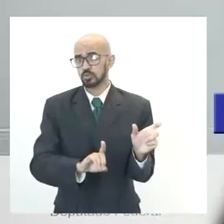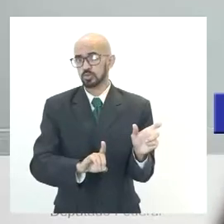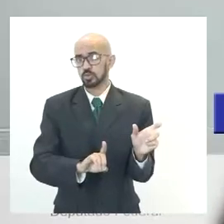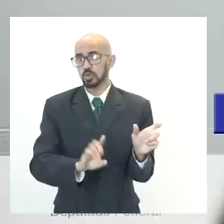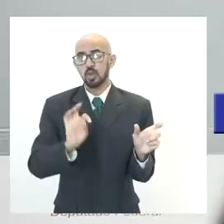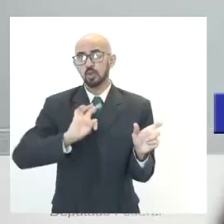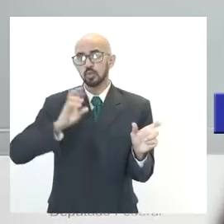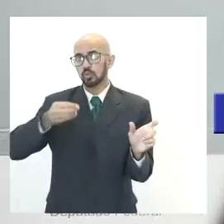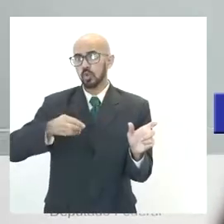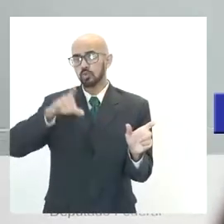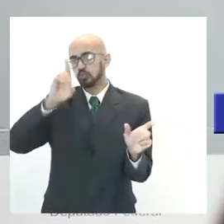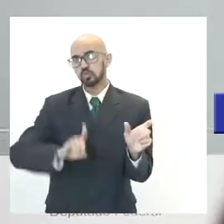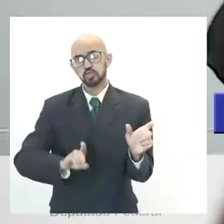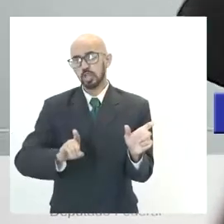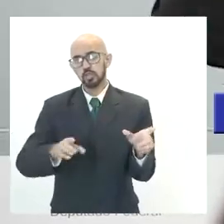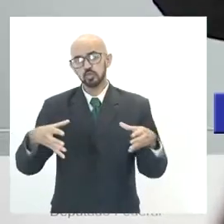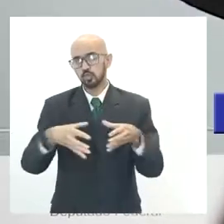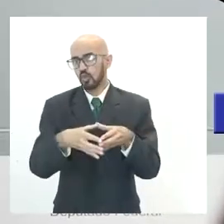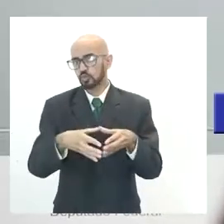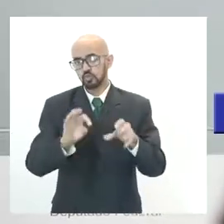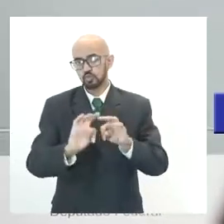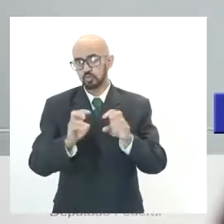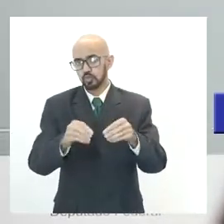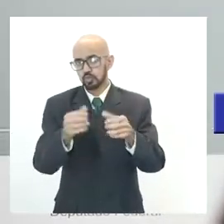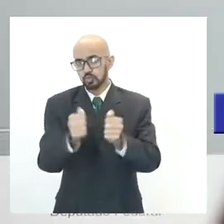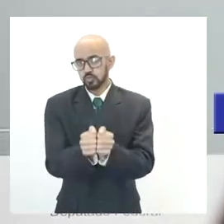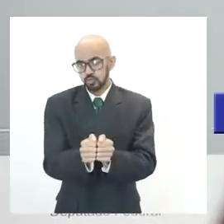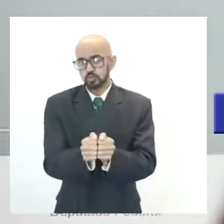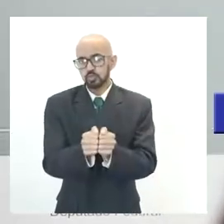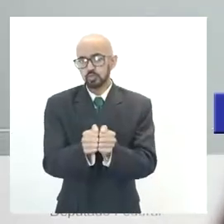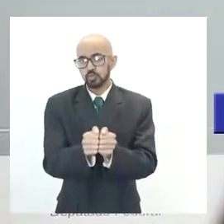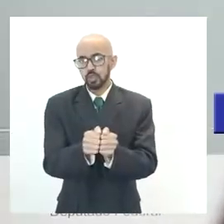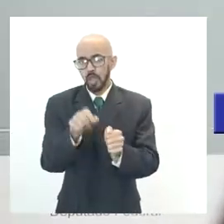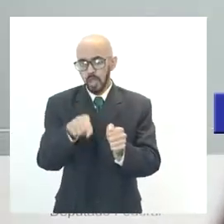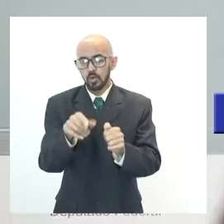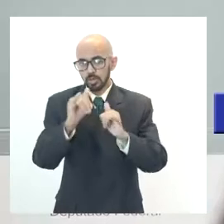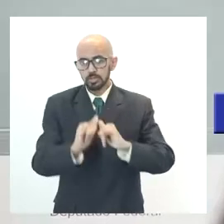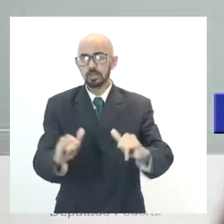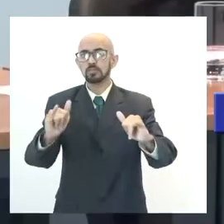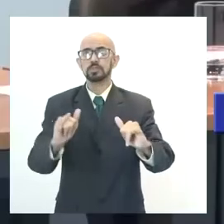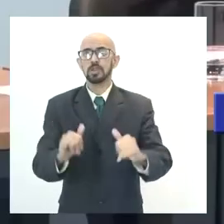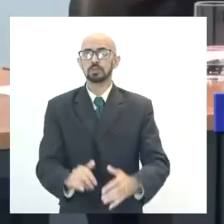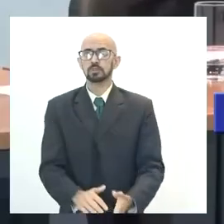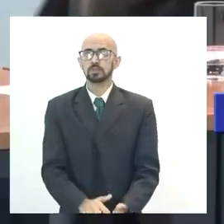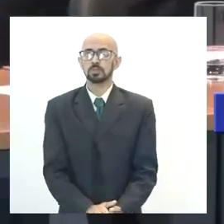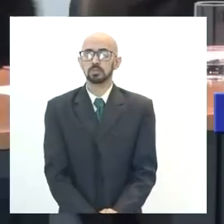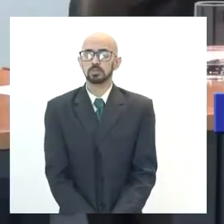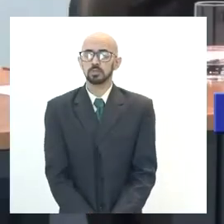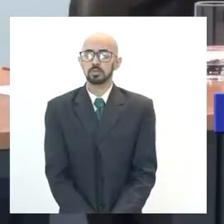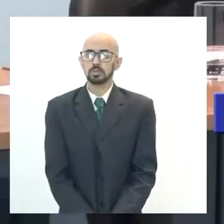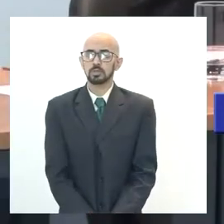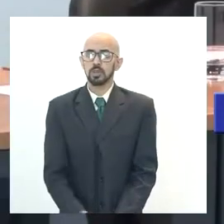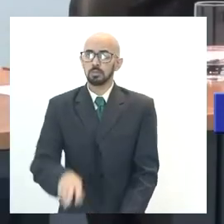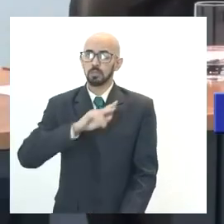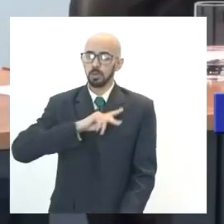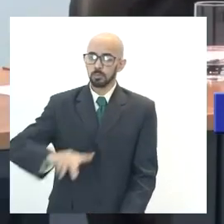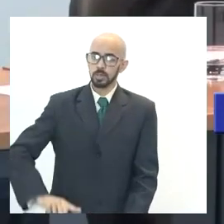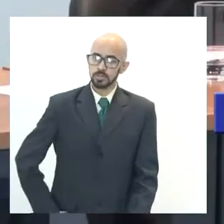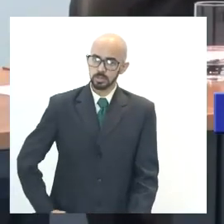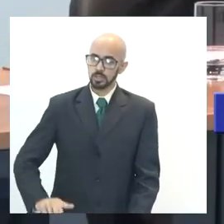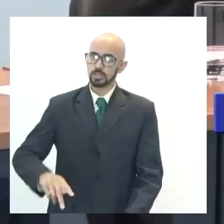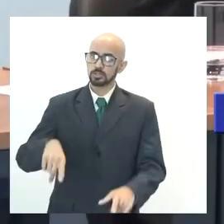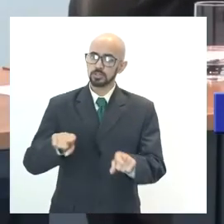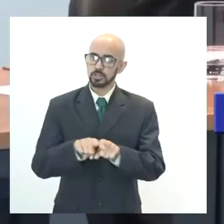a todos os direitos risca que tem sido proclamado e pelo presidente da república